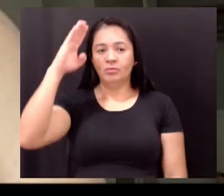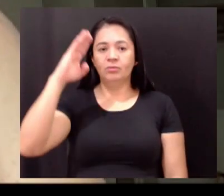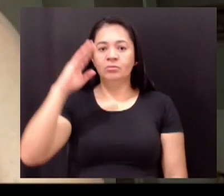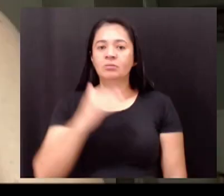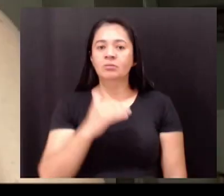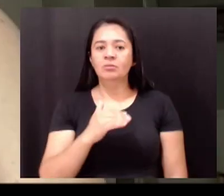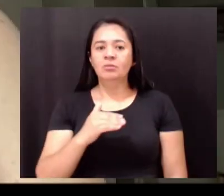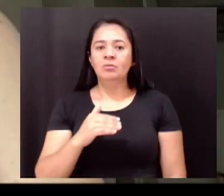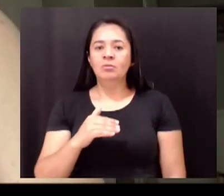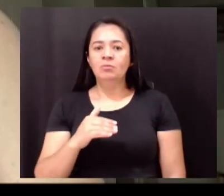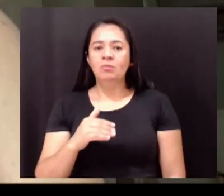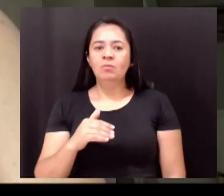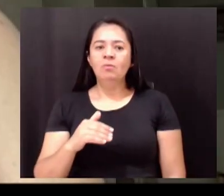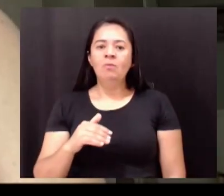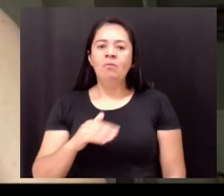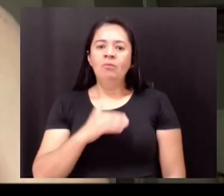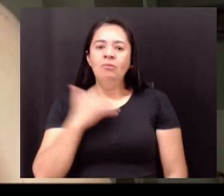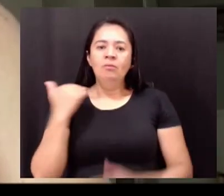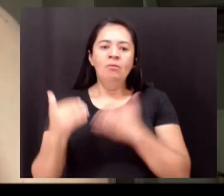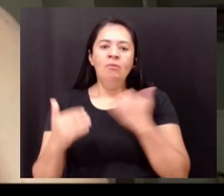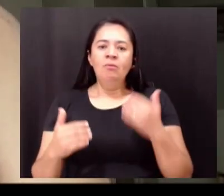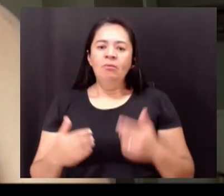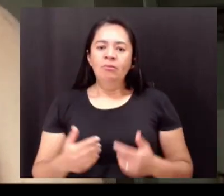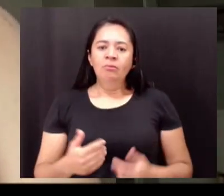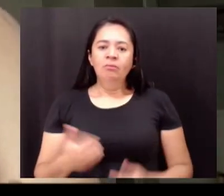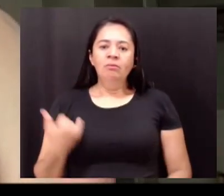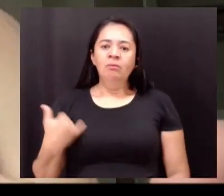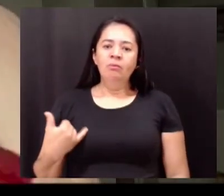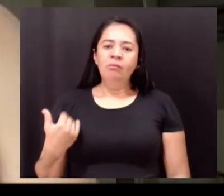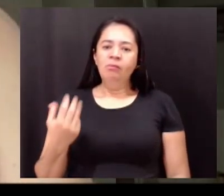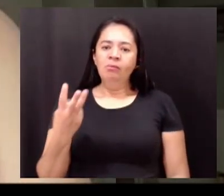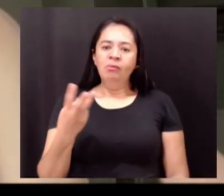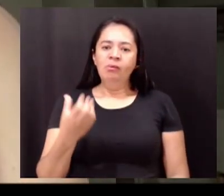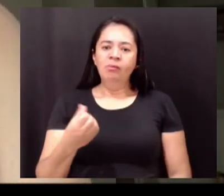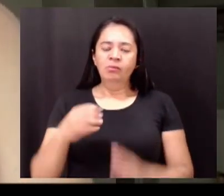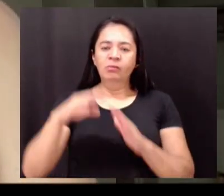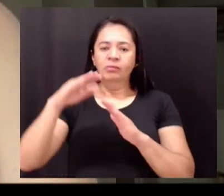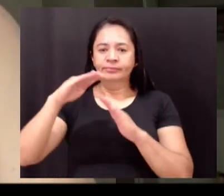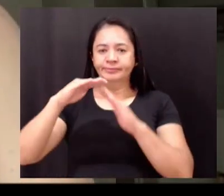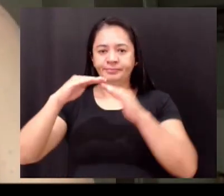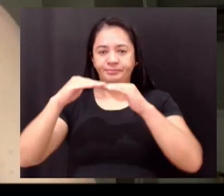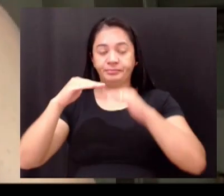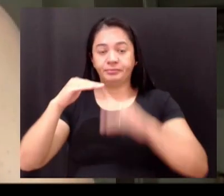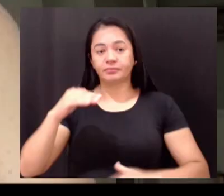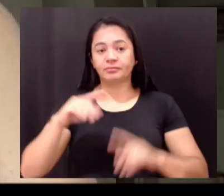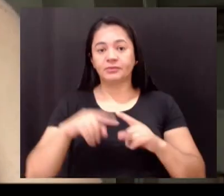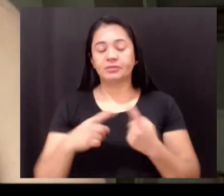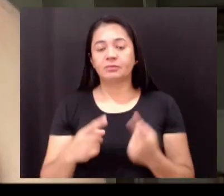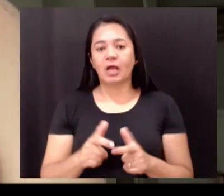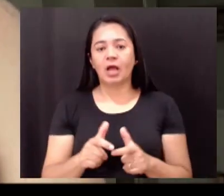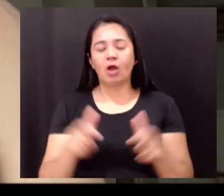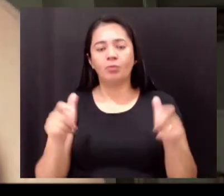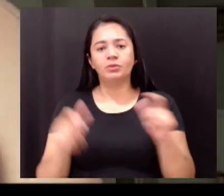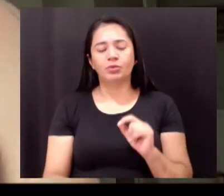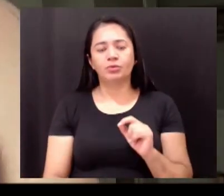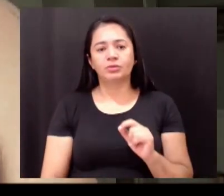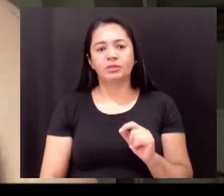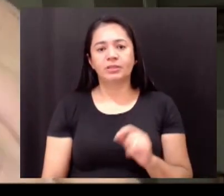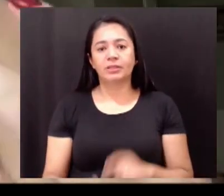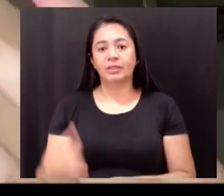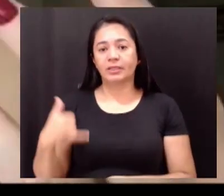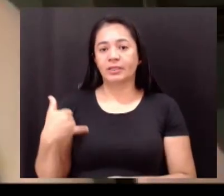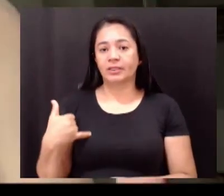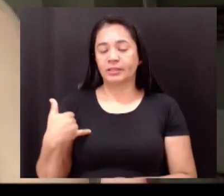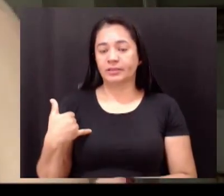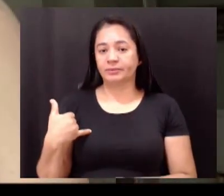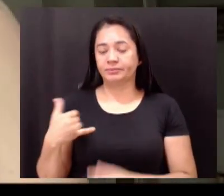nas pacientes abaixo de 36 anos. Mas a gente também tem visto um aumento importante nas pacientes idosas. E aqui eu acho que é